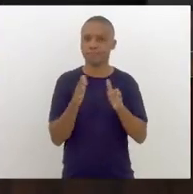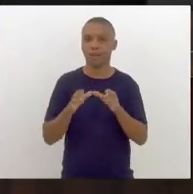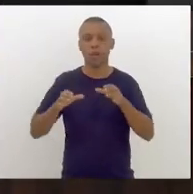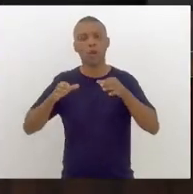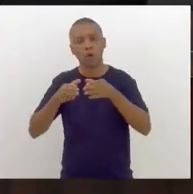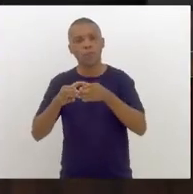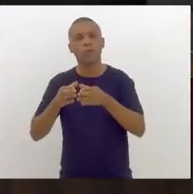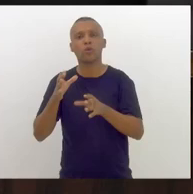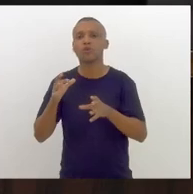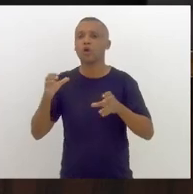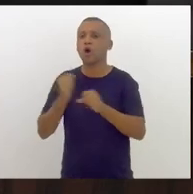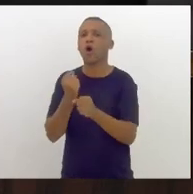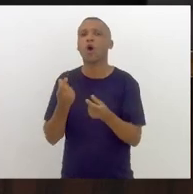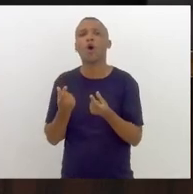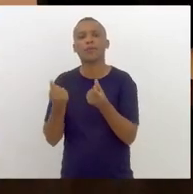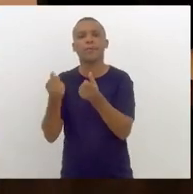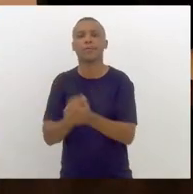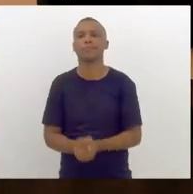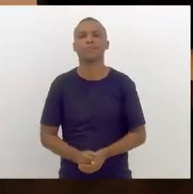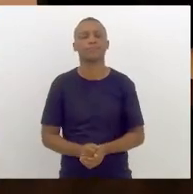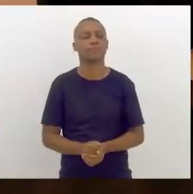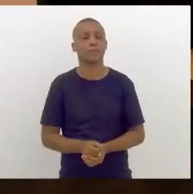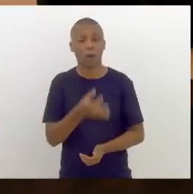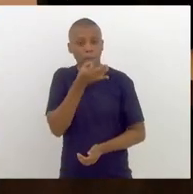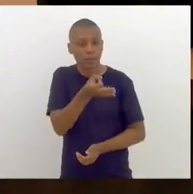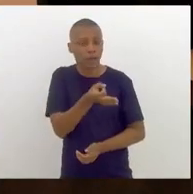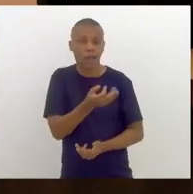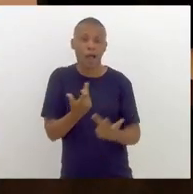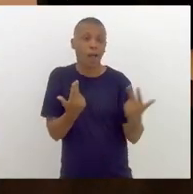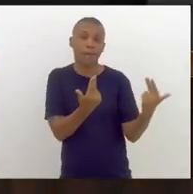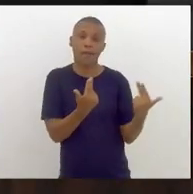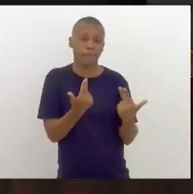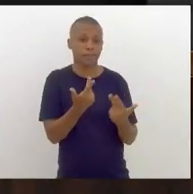orçamento Deputado Eliomar parecer continua favorável